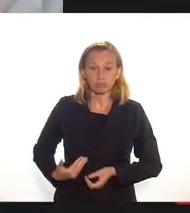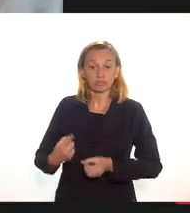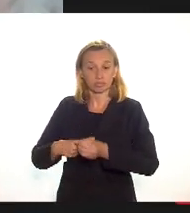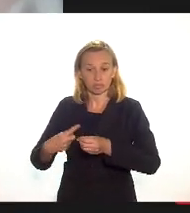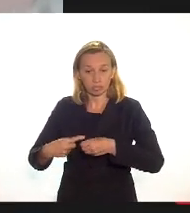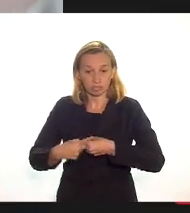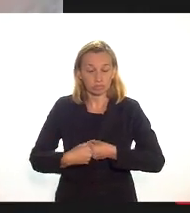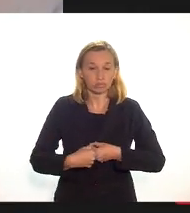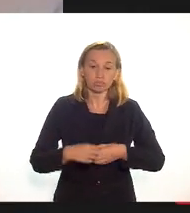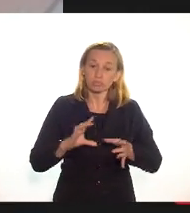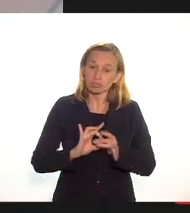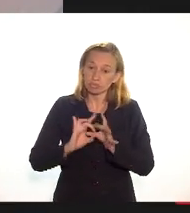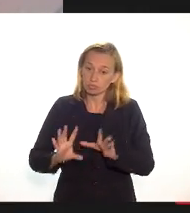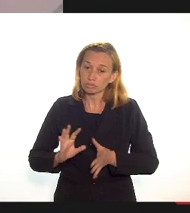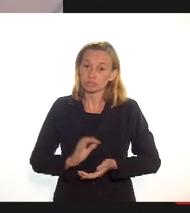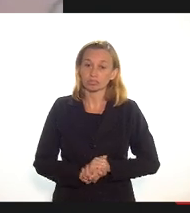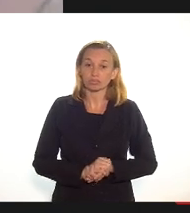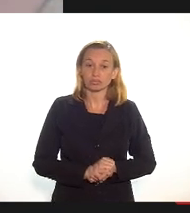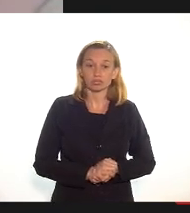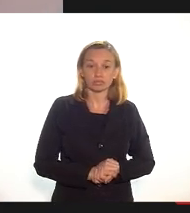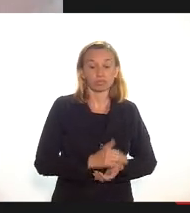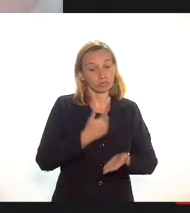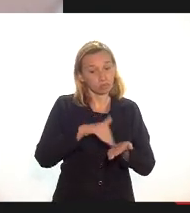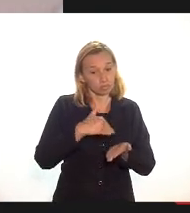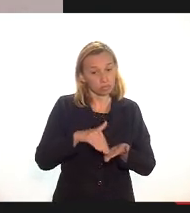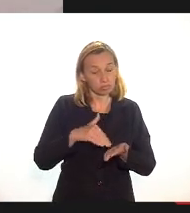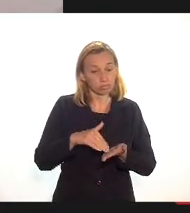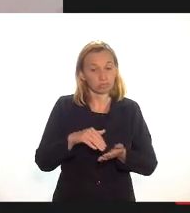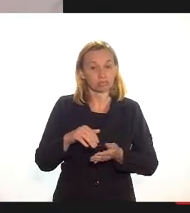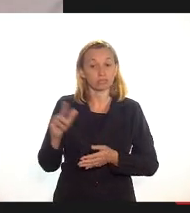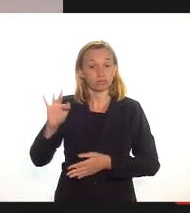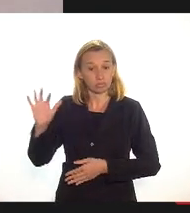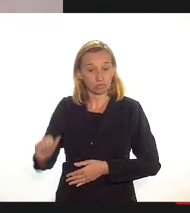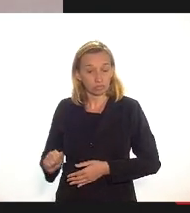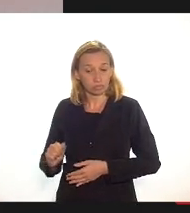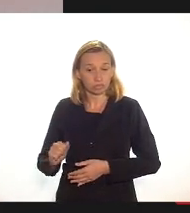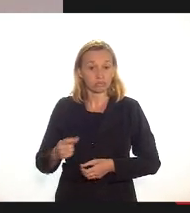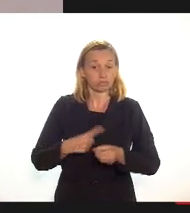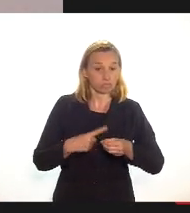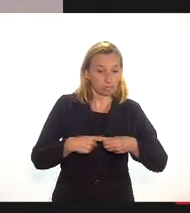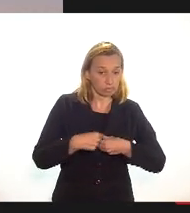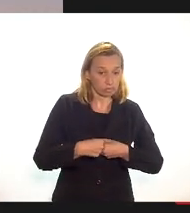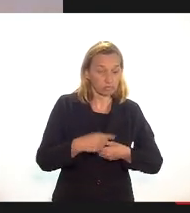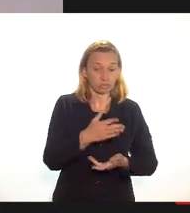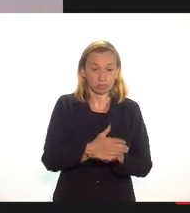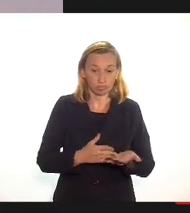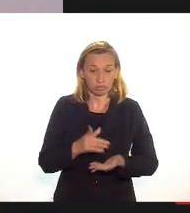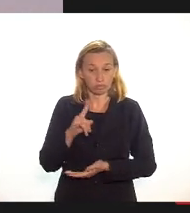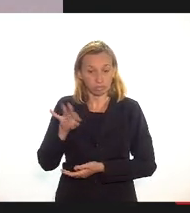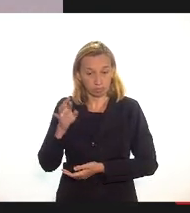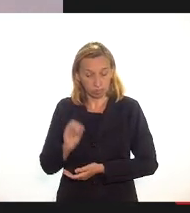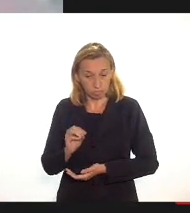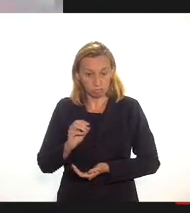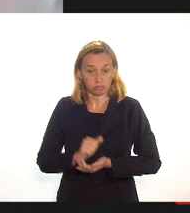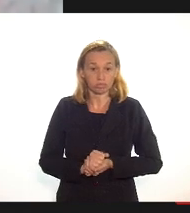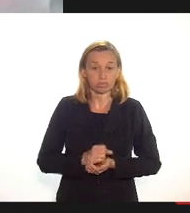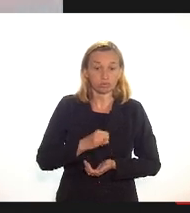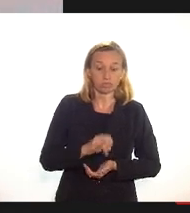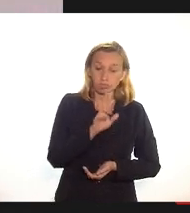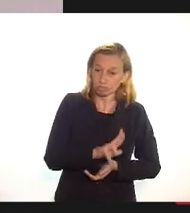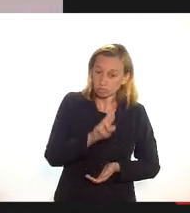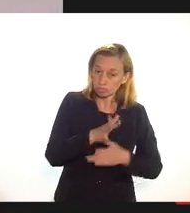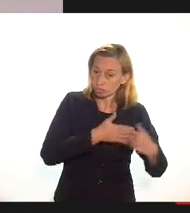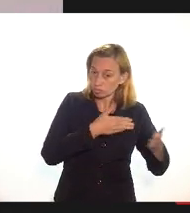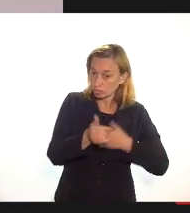você tem que ter autorização da Secretaria de Fazenda do município da divisão de patrimônio. Se você quiser utilizar